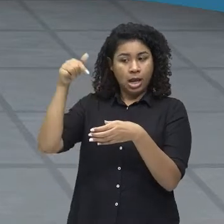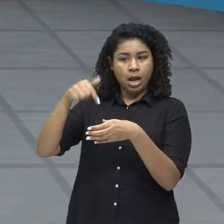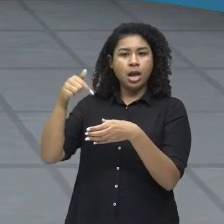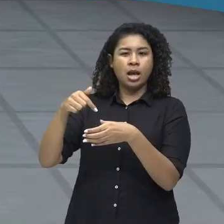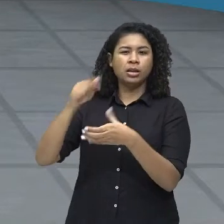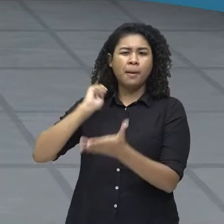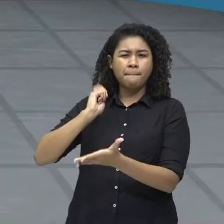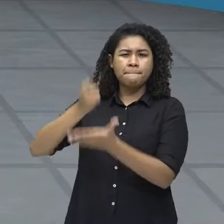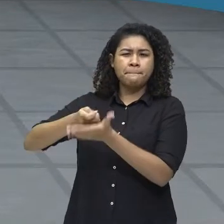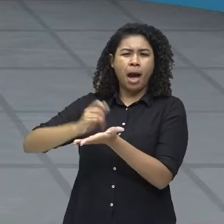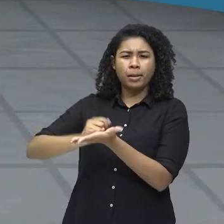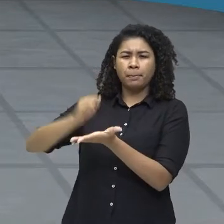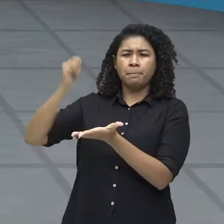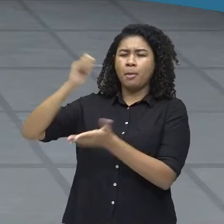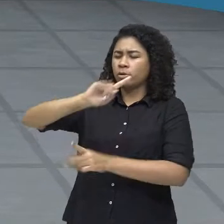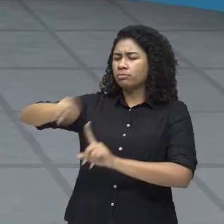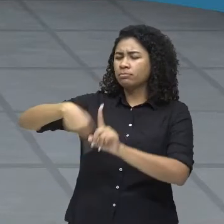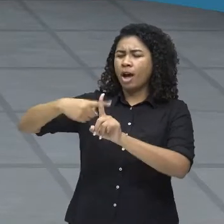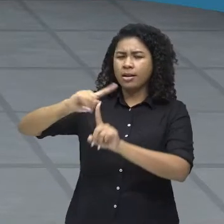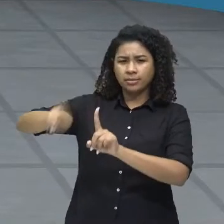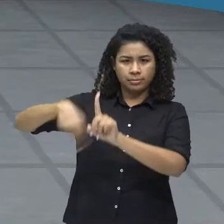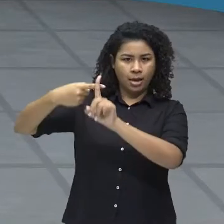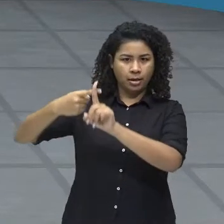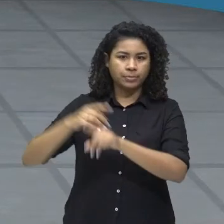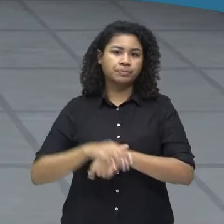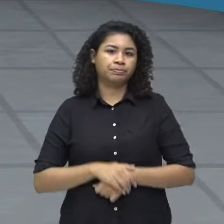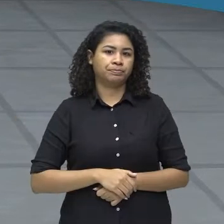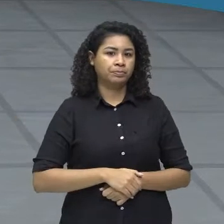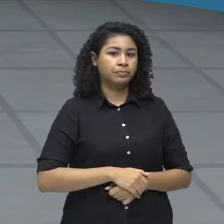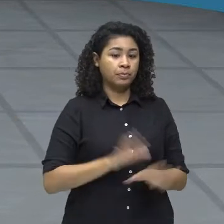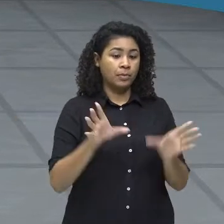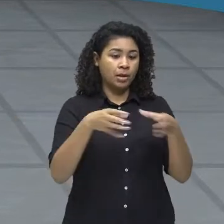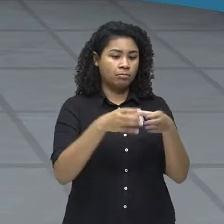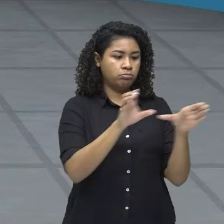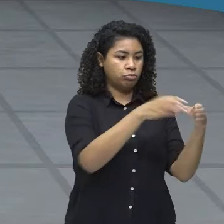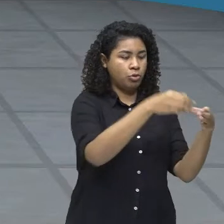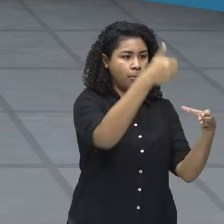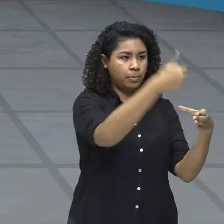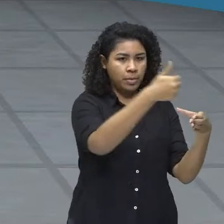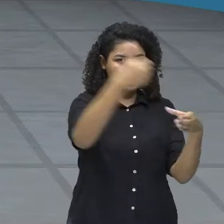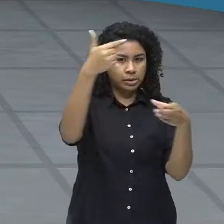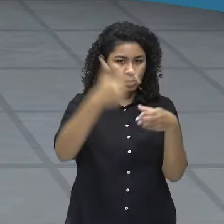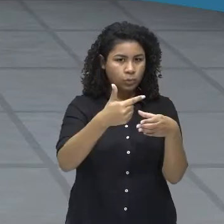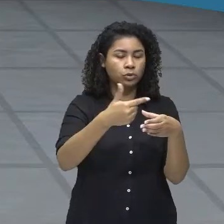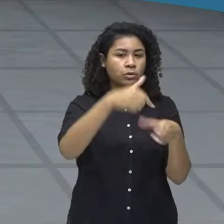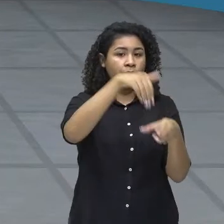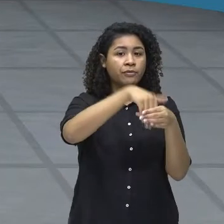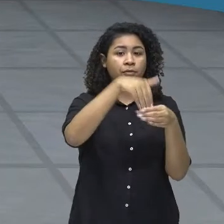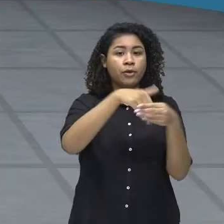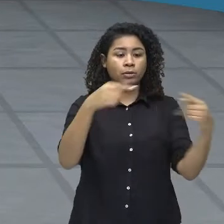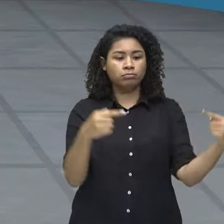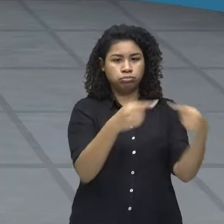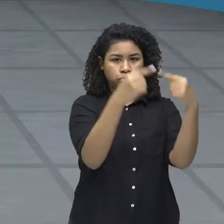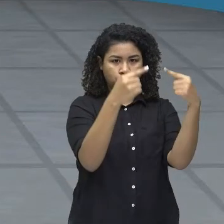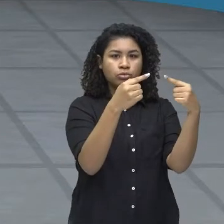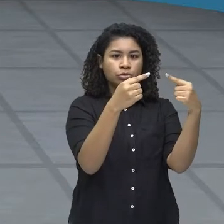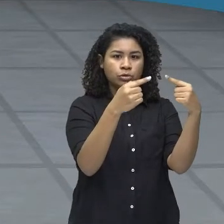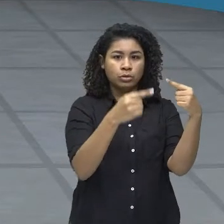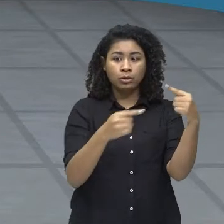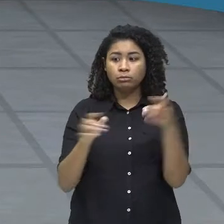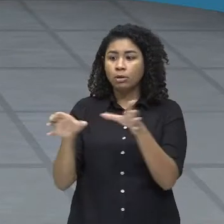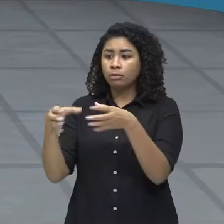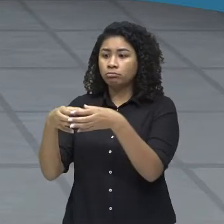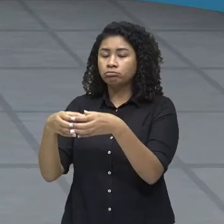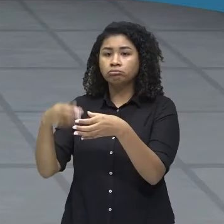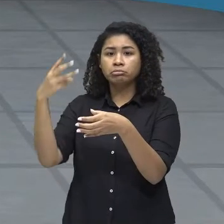para a votação. Primeiro e segundo Estado, obviamente, iam votar junto, e o terceiro Estado sempre teria minoria,